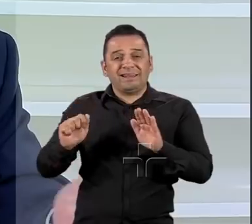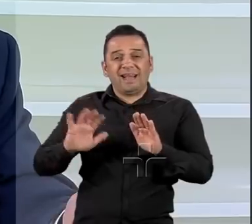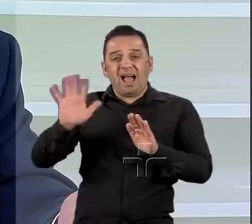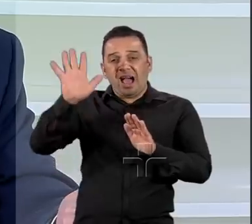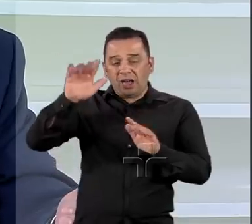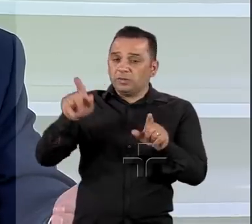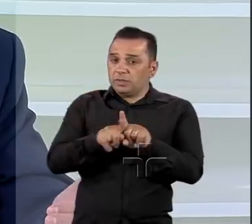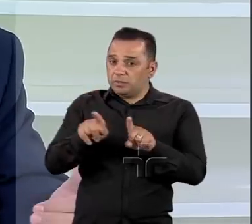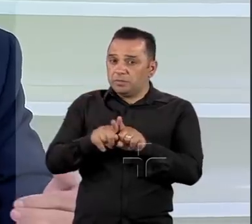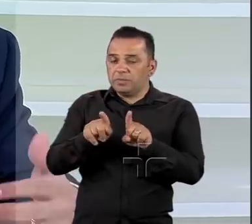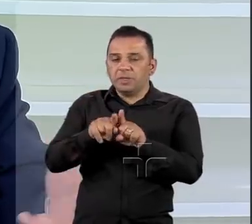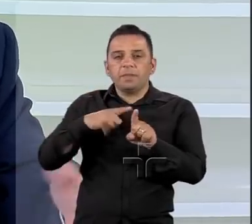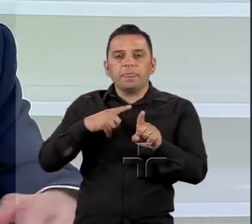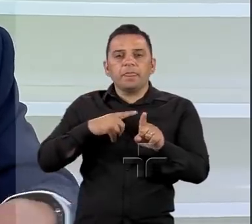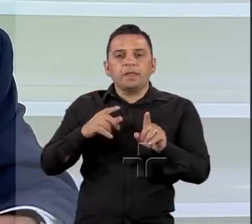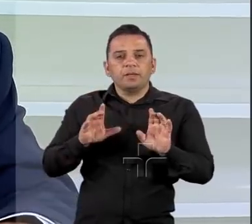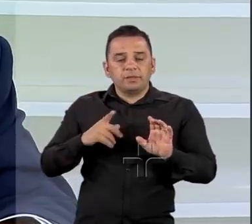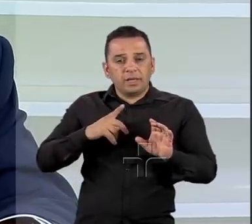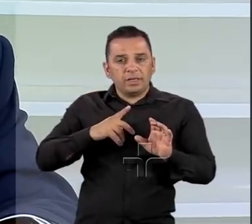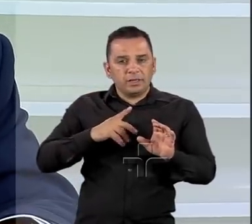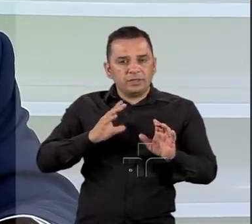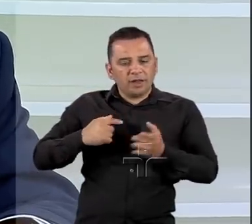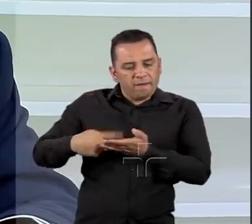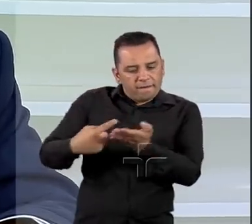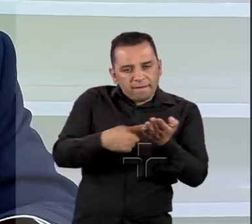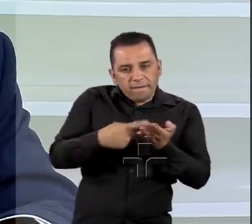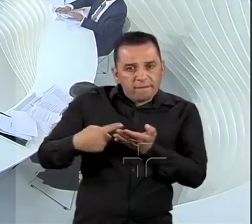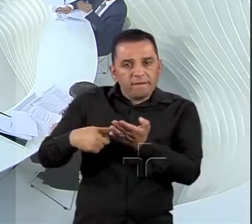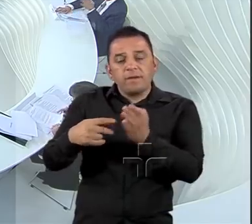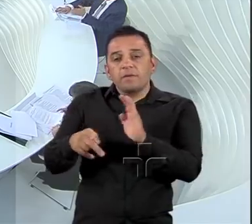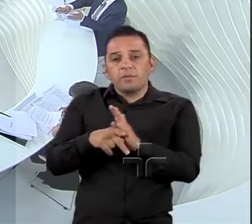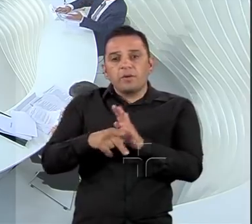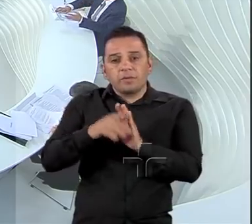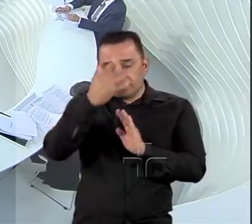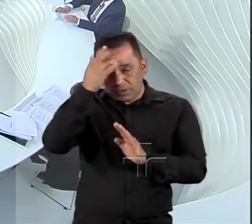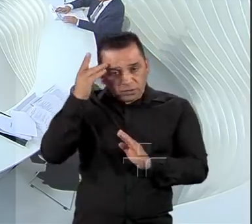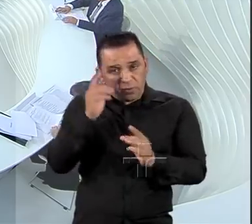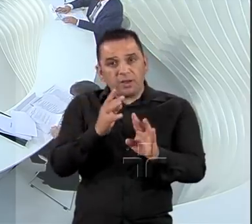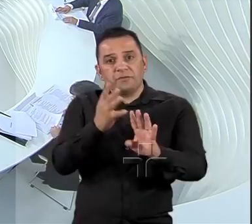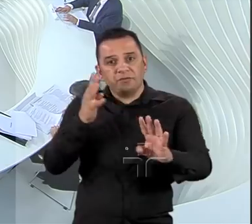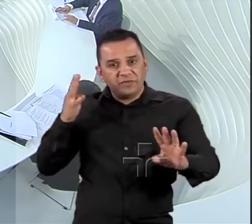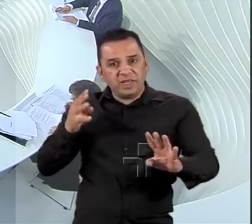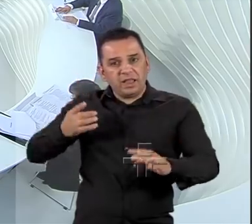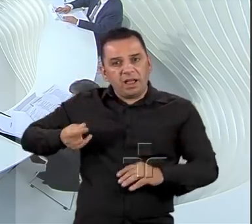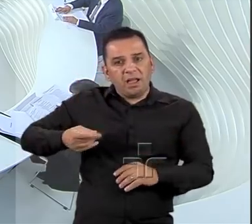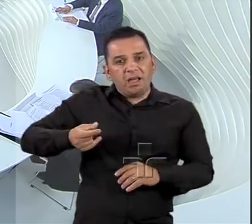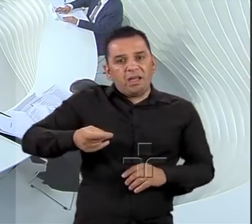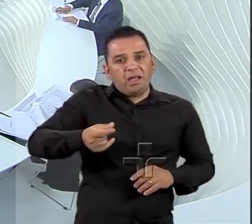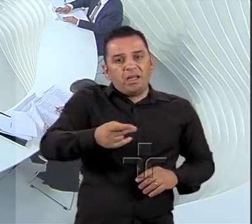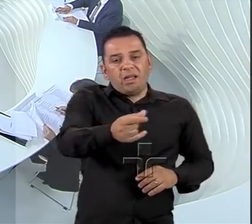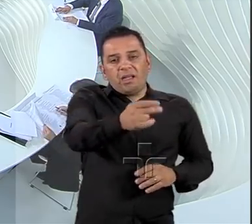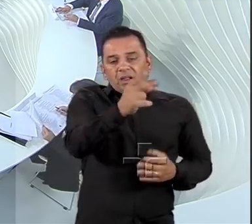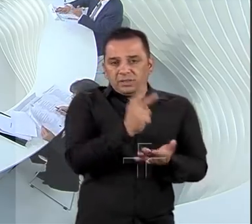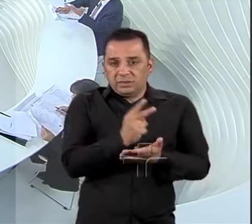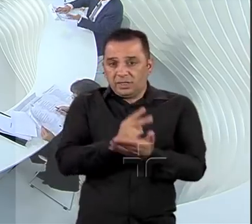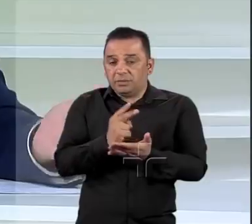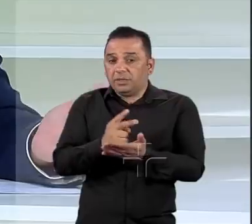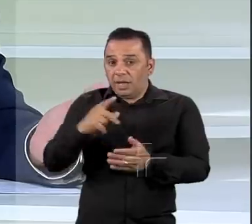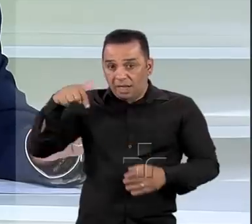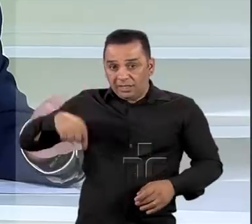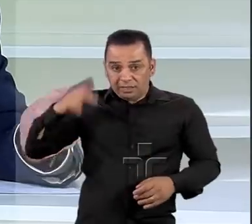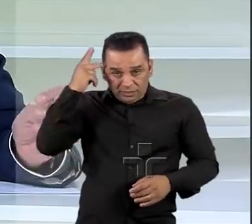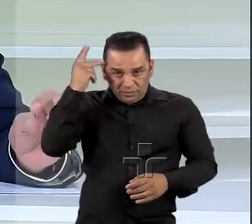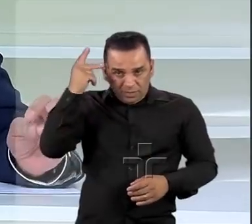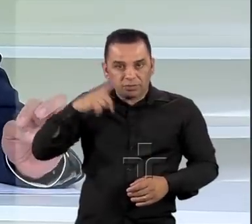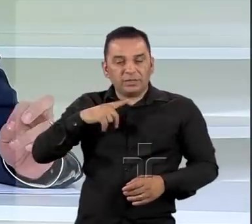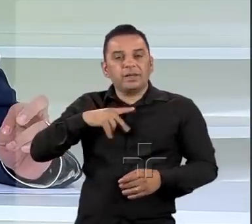para atender aqueles pacientes que estão cronicamente nas filas. Então, os mutirões, nós temos um processo muito bem sucedido aqui em São Paulo. Fizemos,